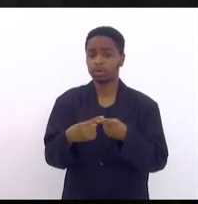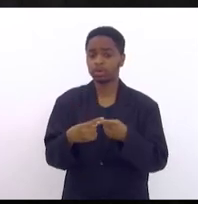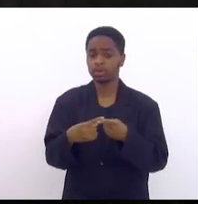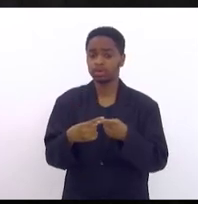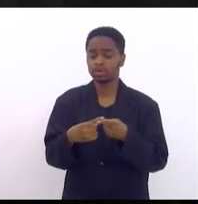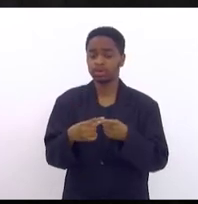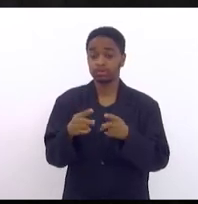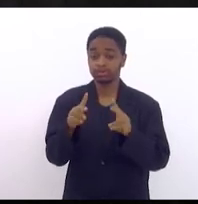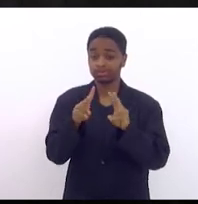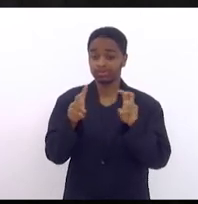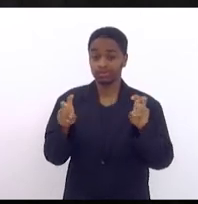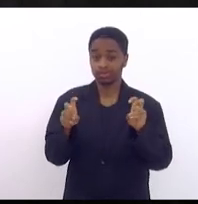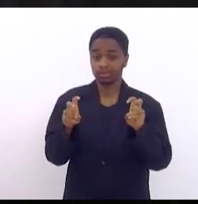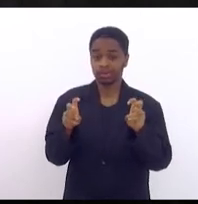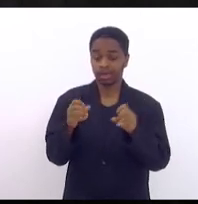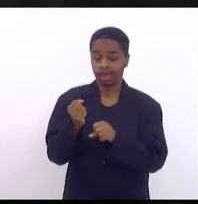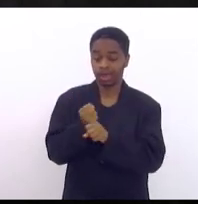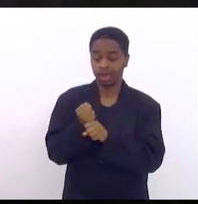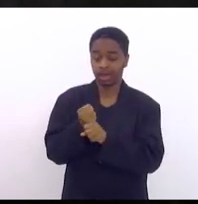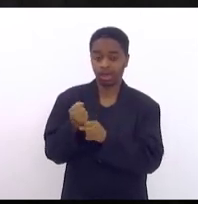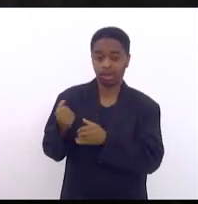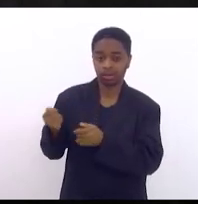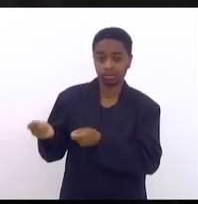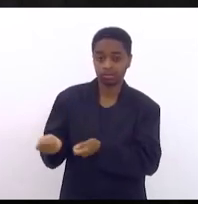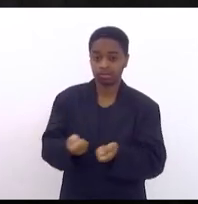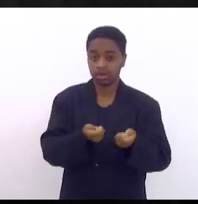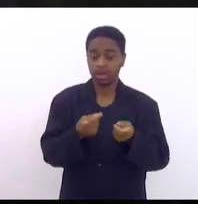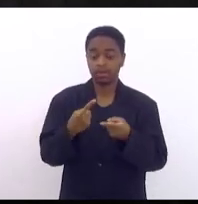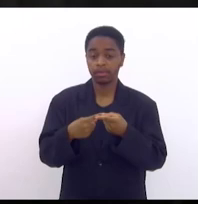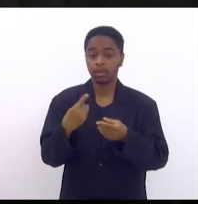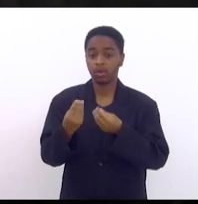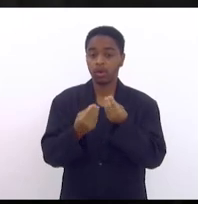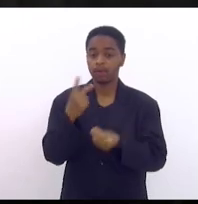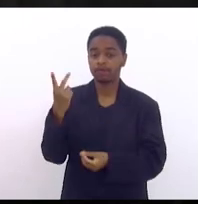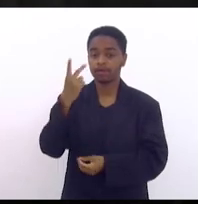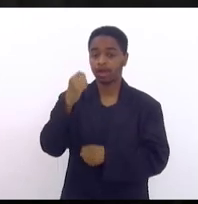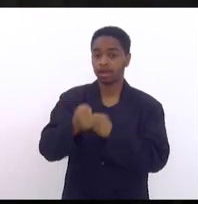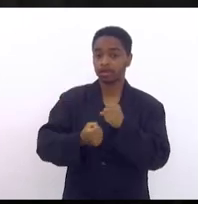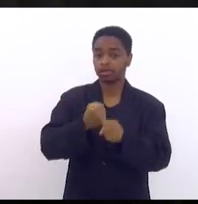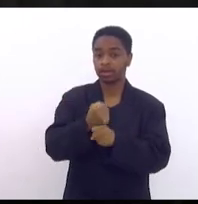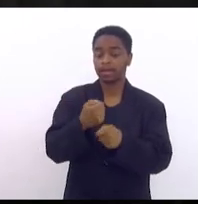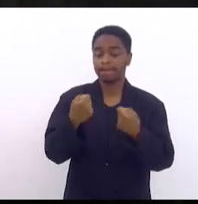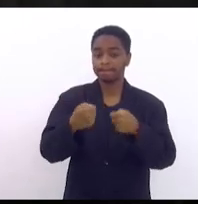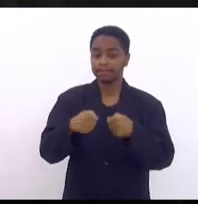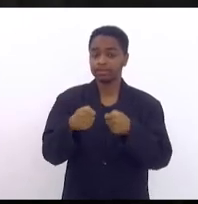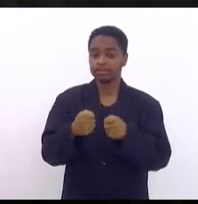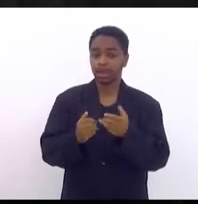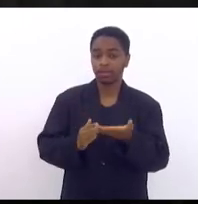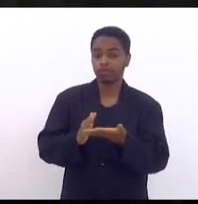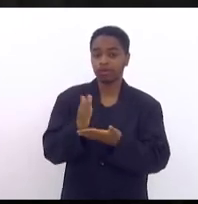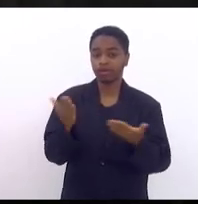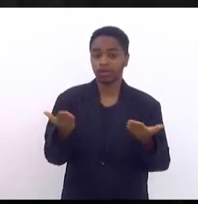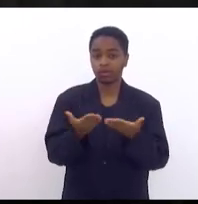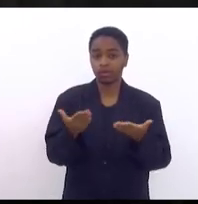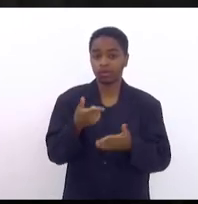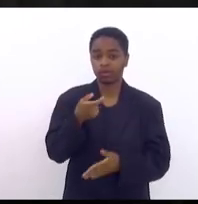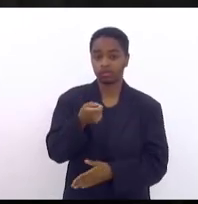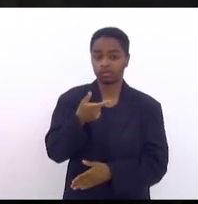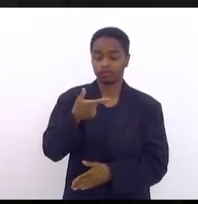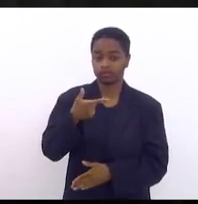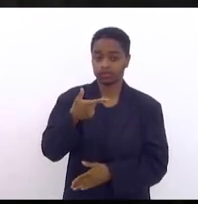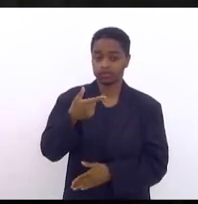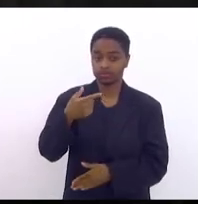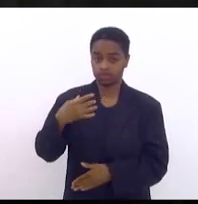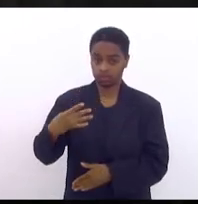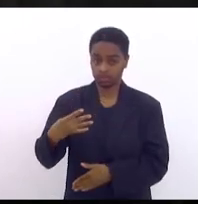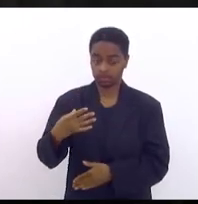anualidade. Projeto para valer o tributo para o ano que vem tem que ser aprovado esse ano. Então,